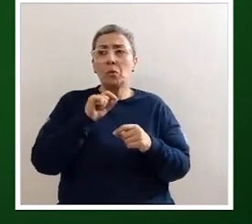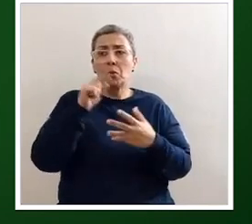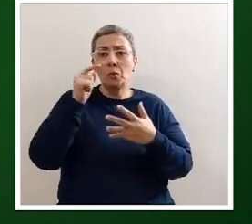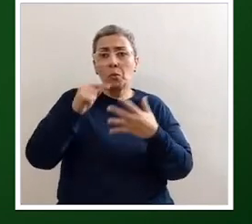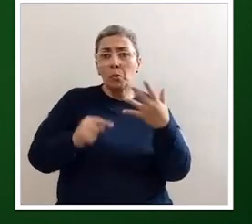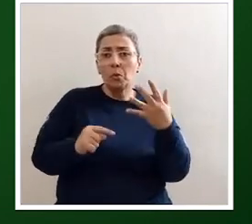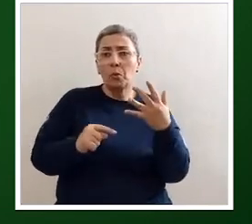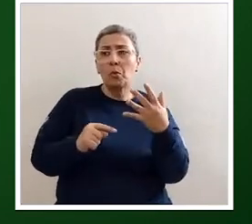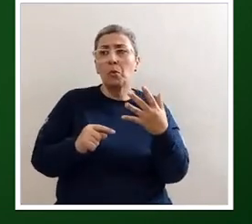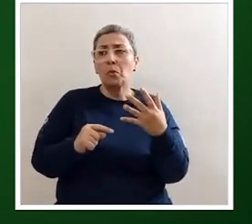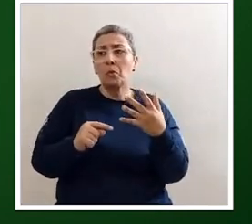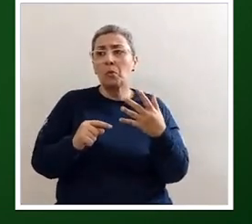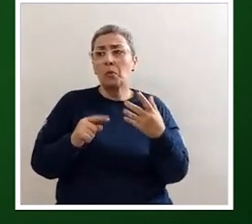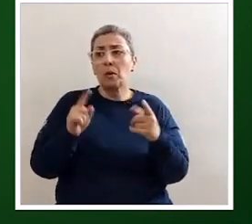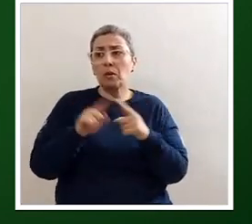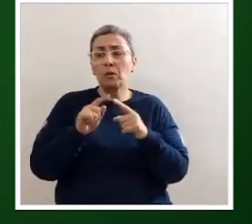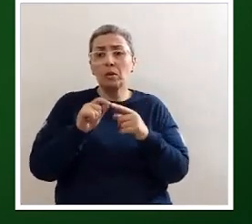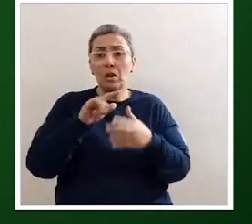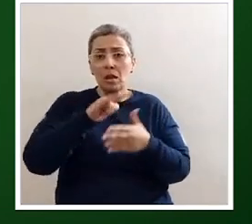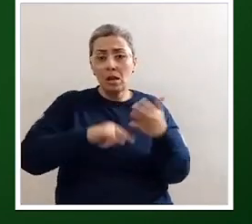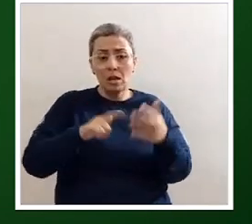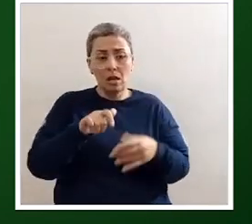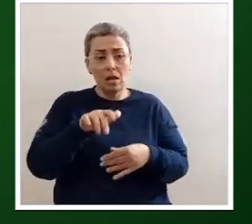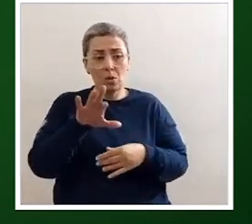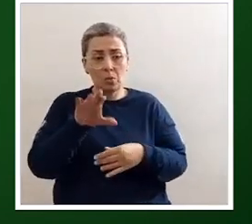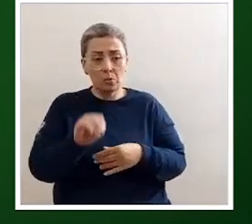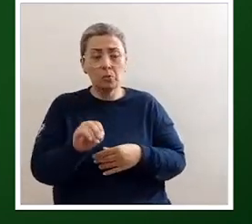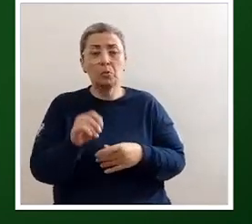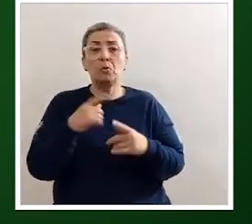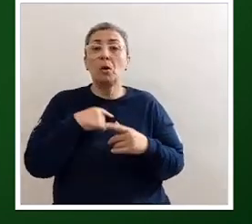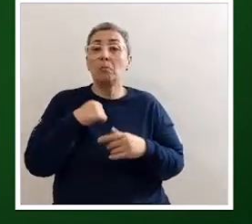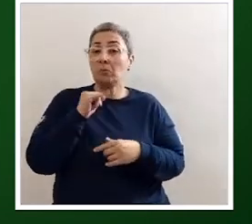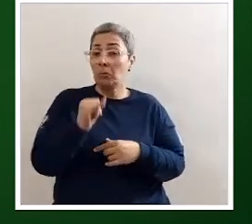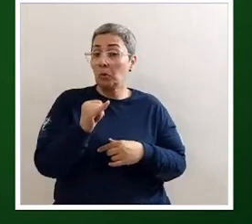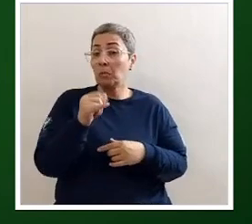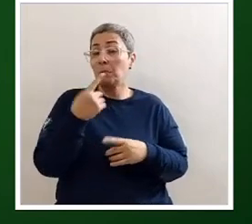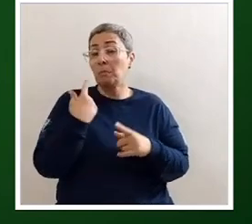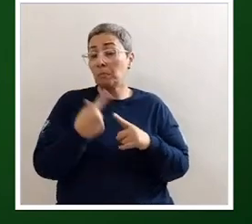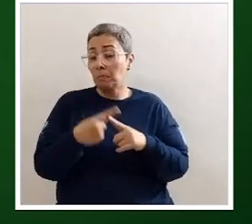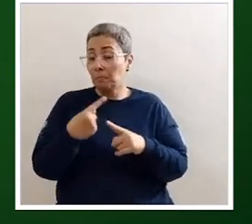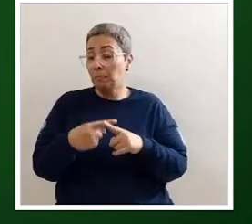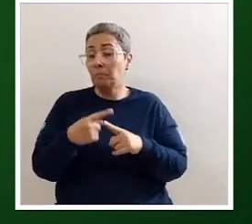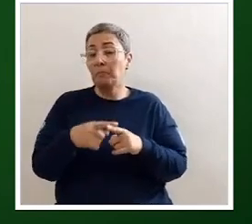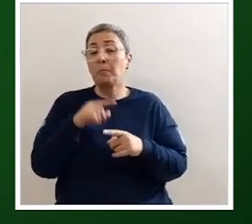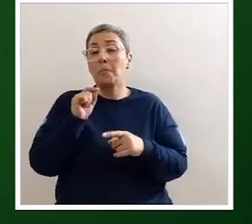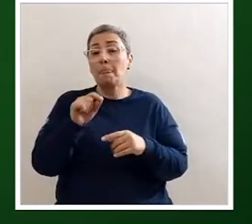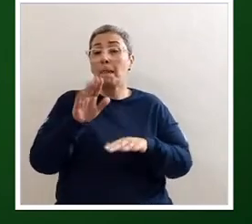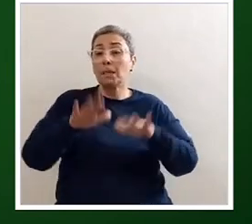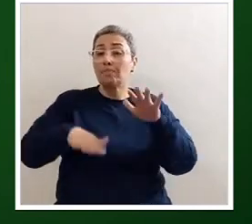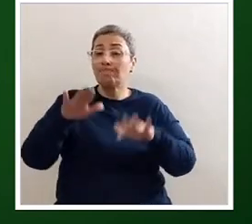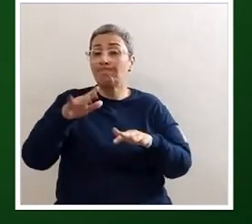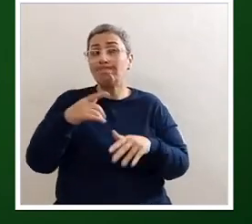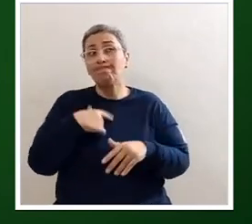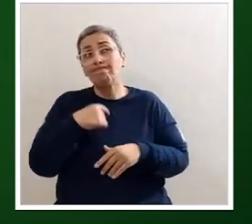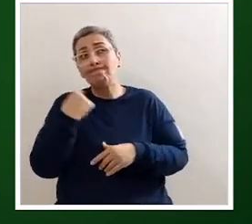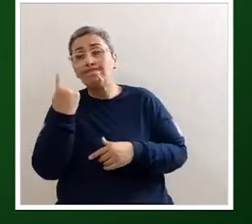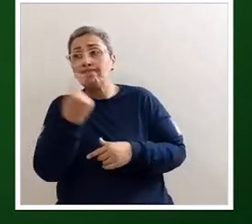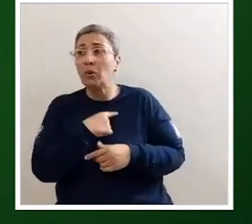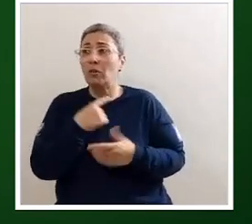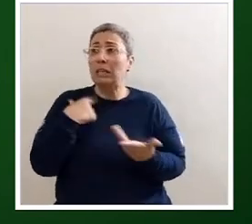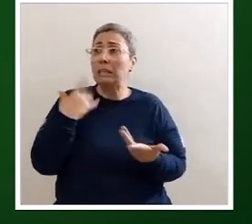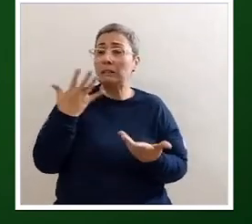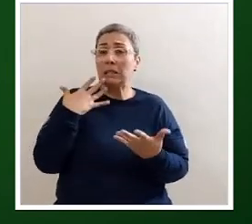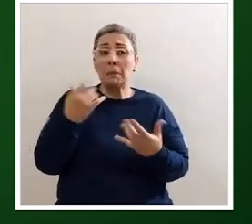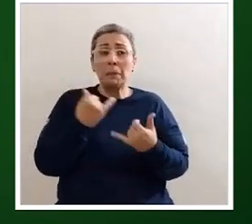da do laudo eu falo isso porque às vezes a gente fica